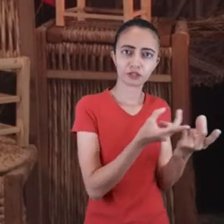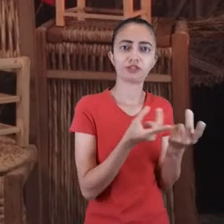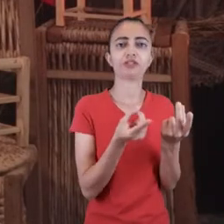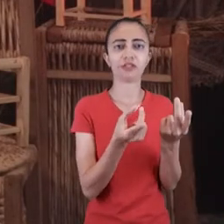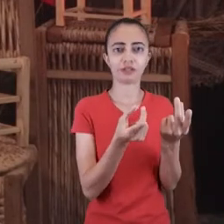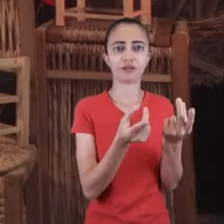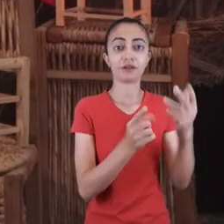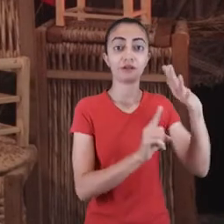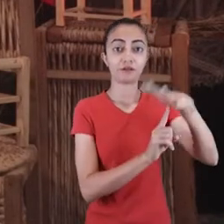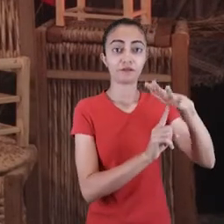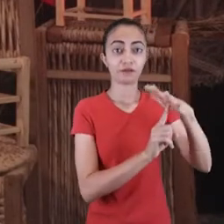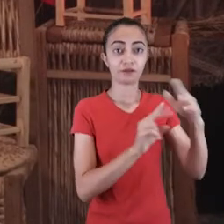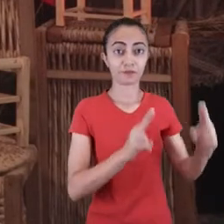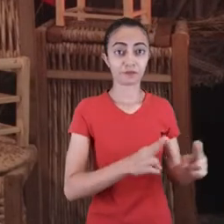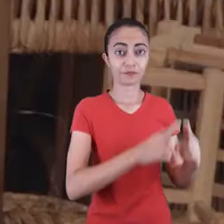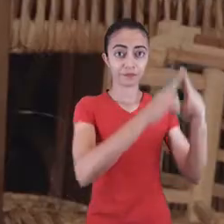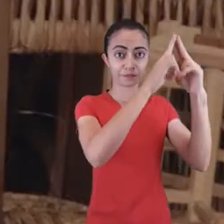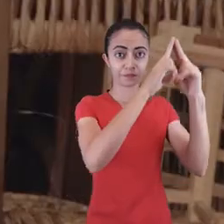televisão.